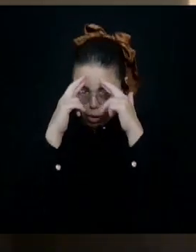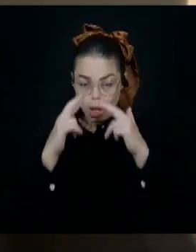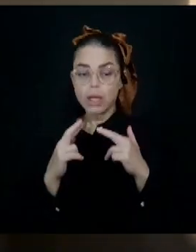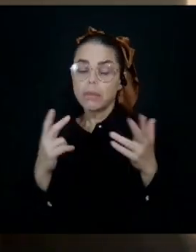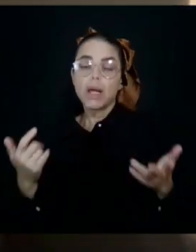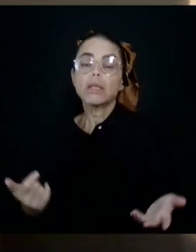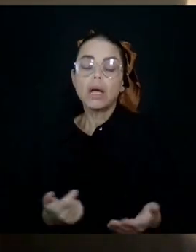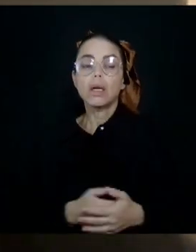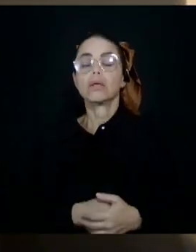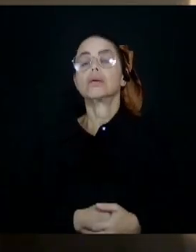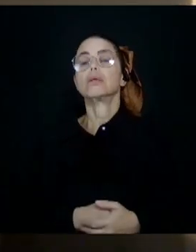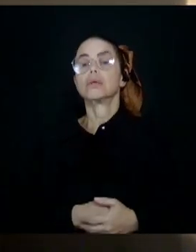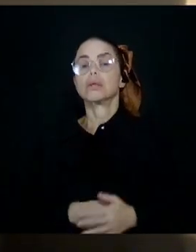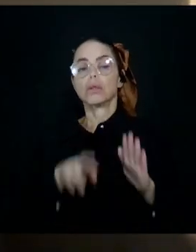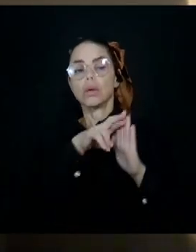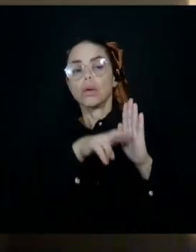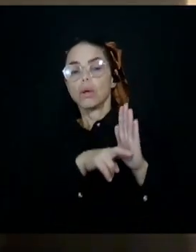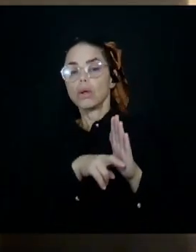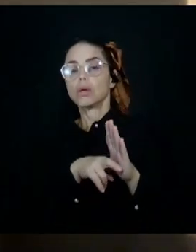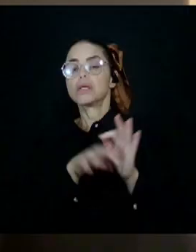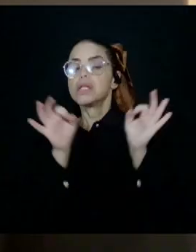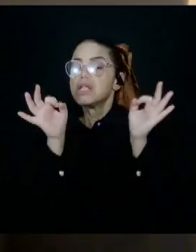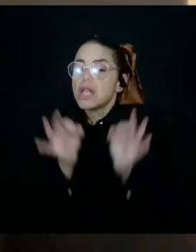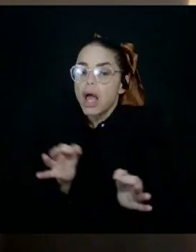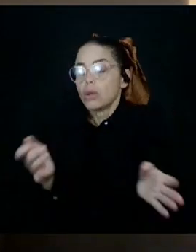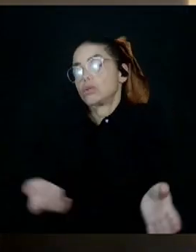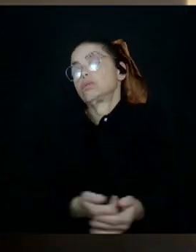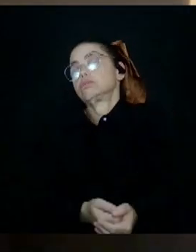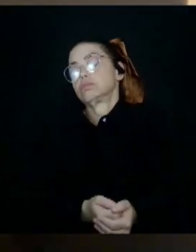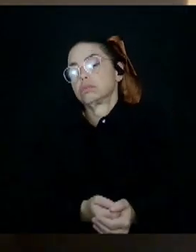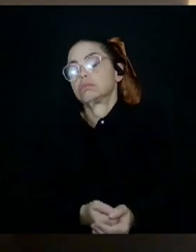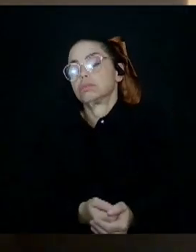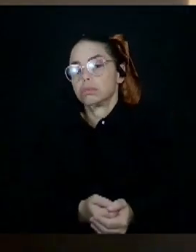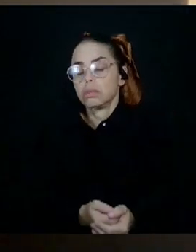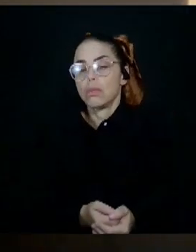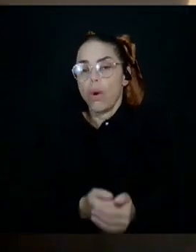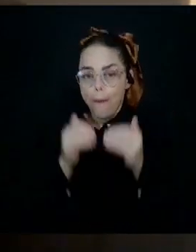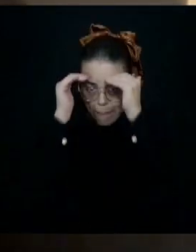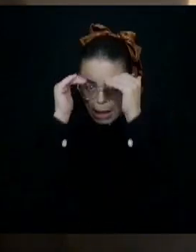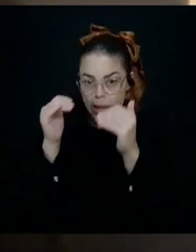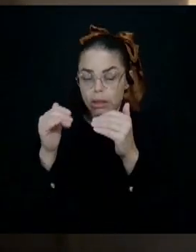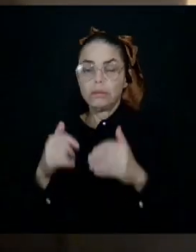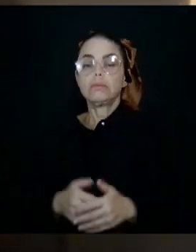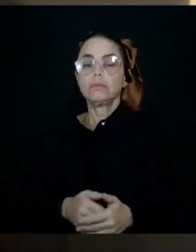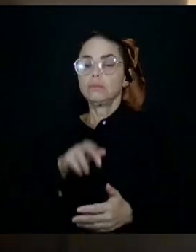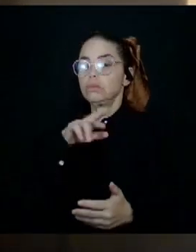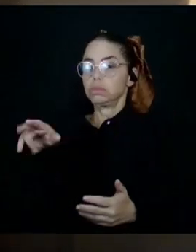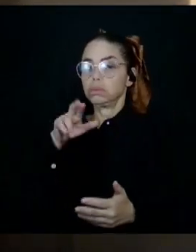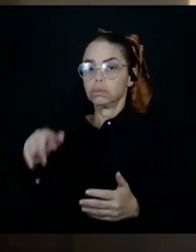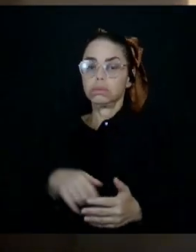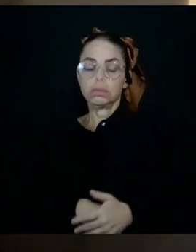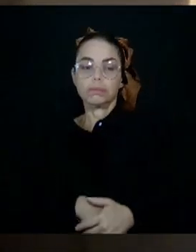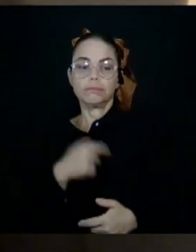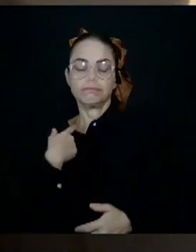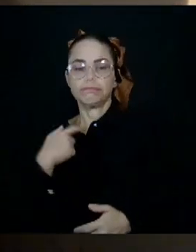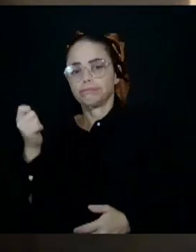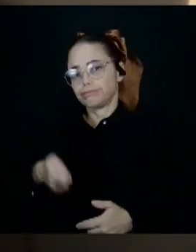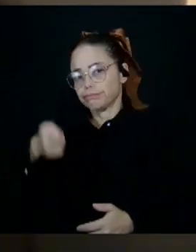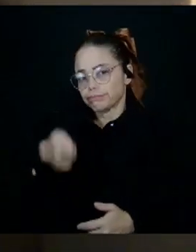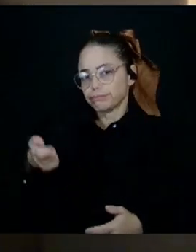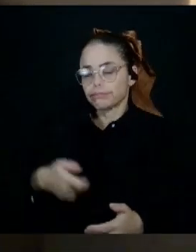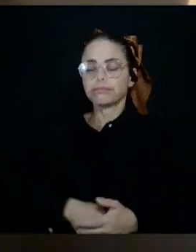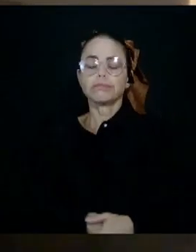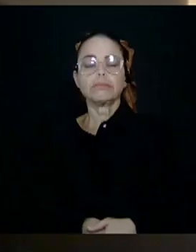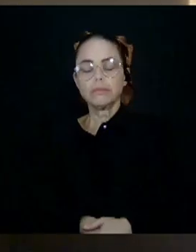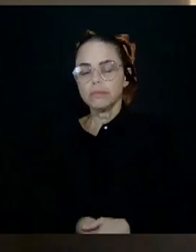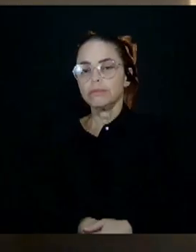suas funções da melhor forma possível, né? Então a gente tem que diferenciar o rótulo que as pessoas impõem de uma